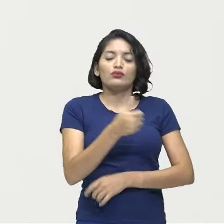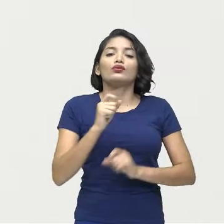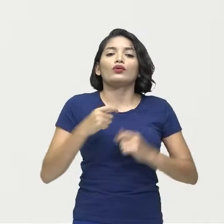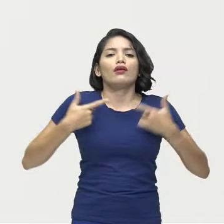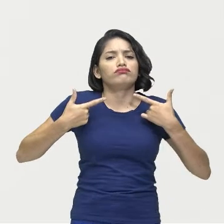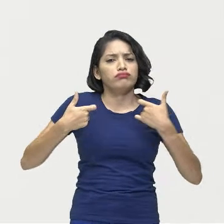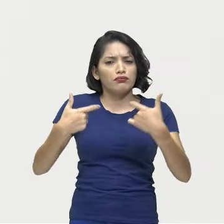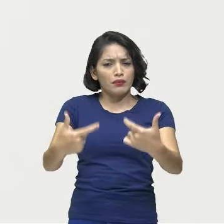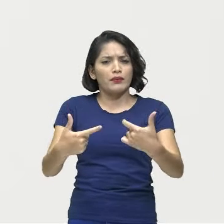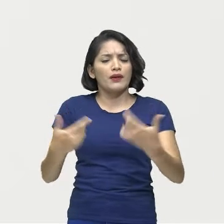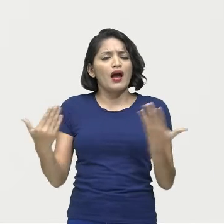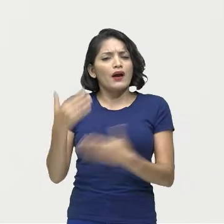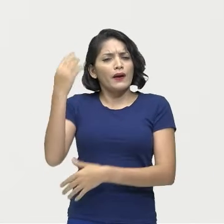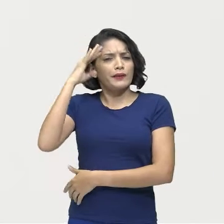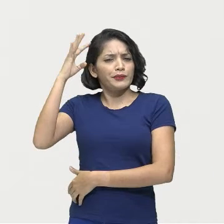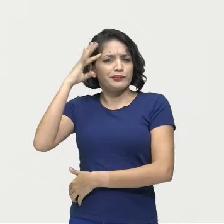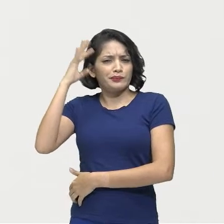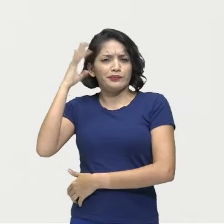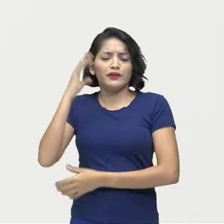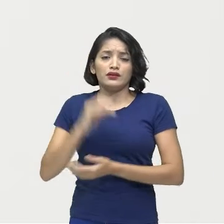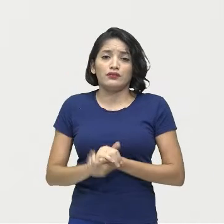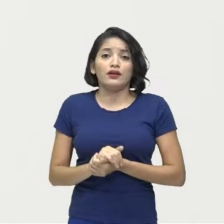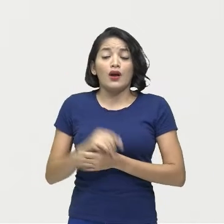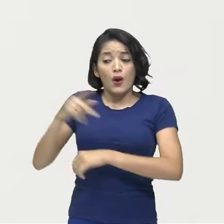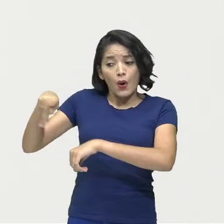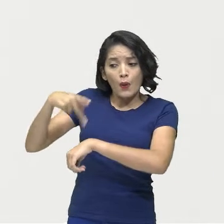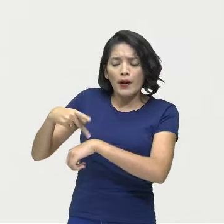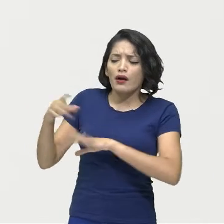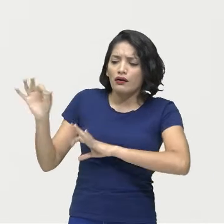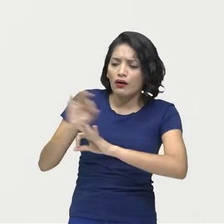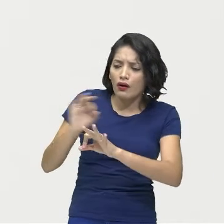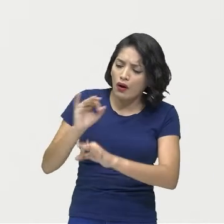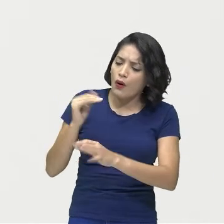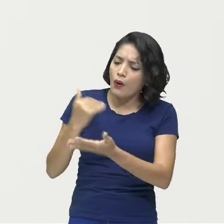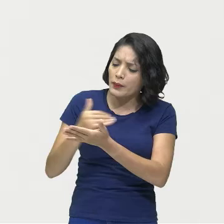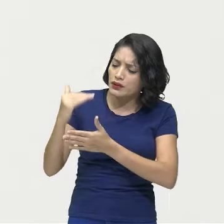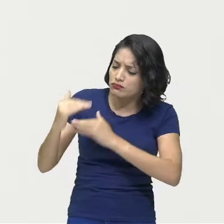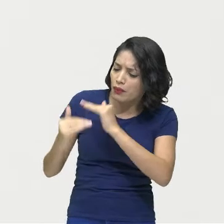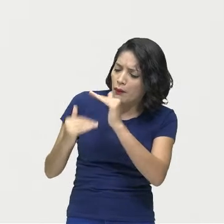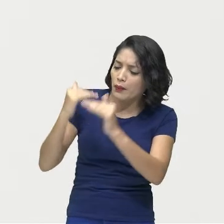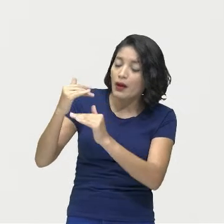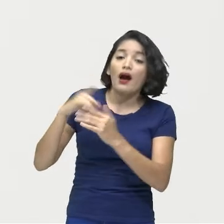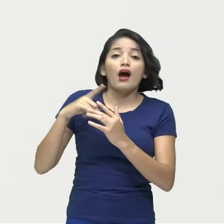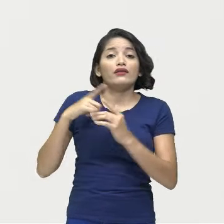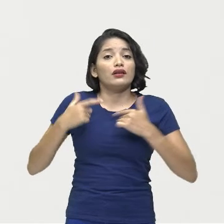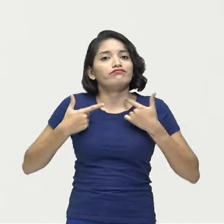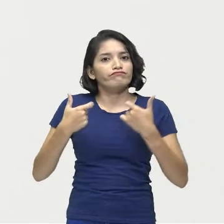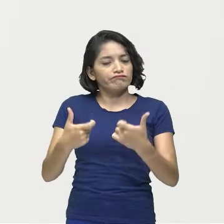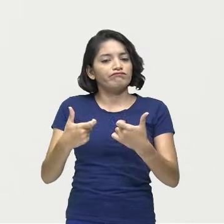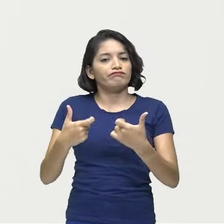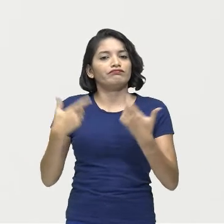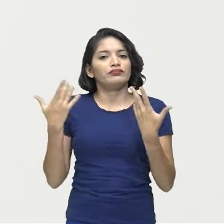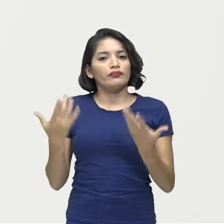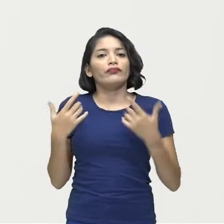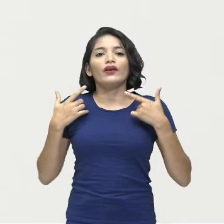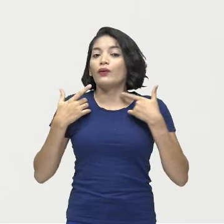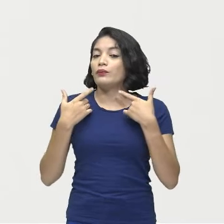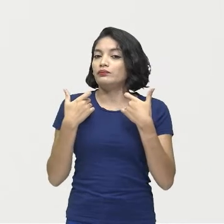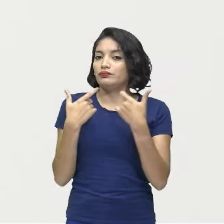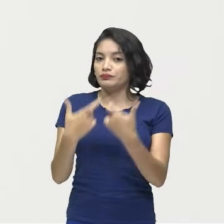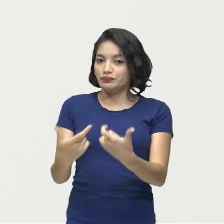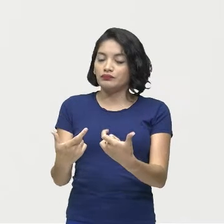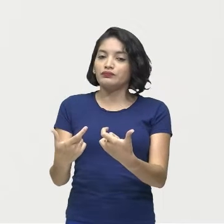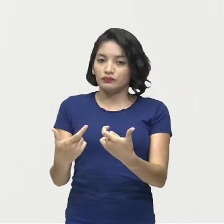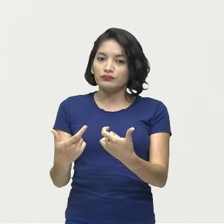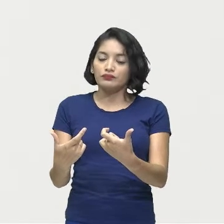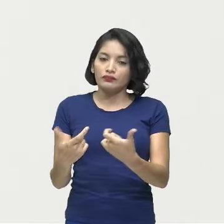acontecer. Imagina um país que está se constituindo, se organizando politicamente e ainda viver uma guerra civil. Essa guerra civil, ela vai ser